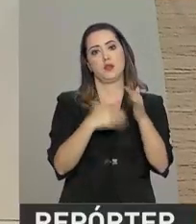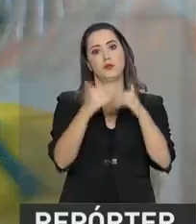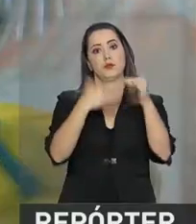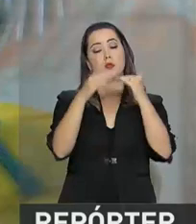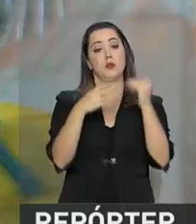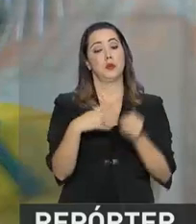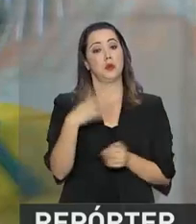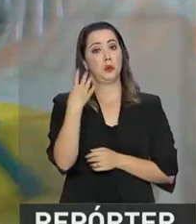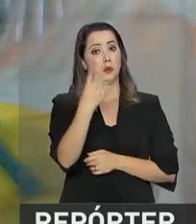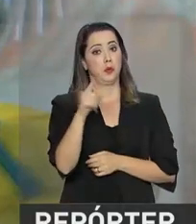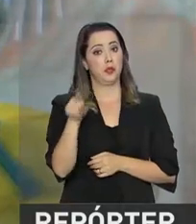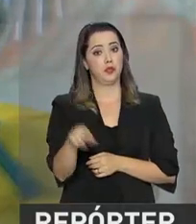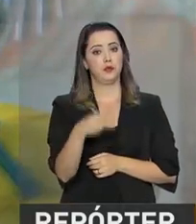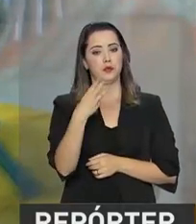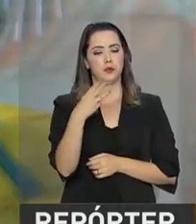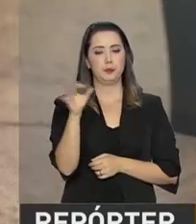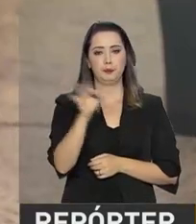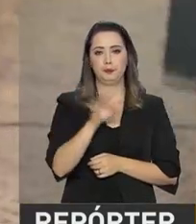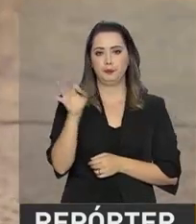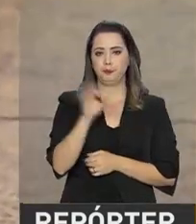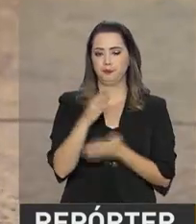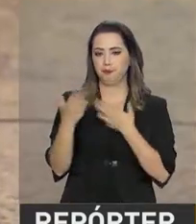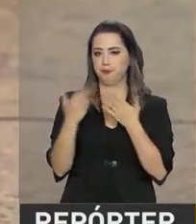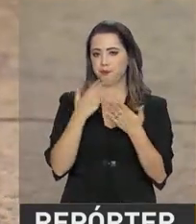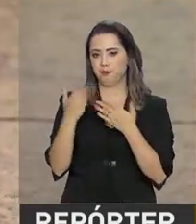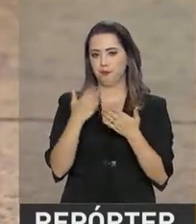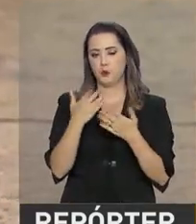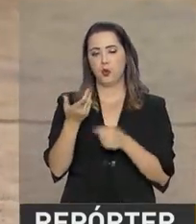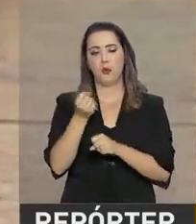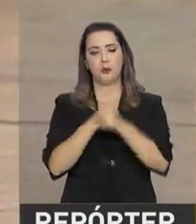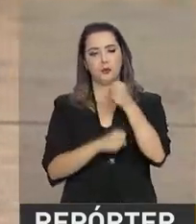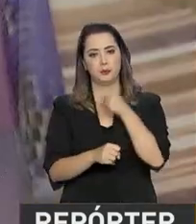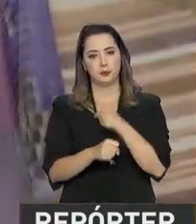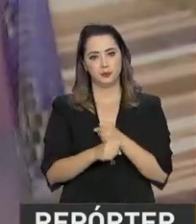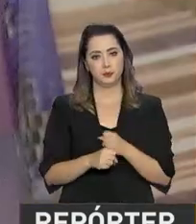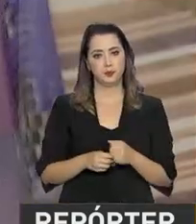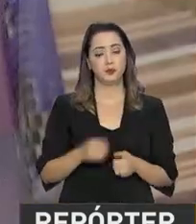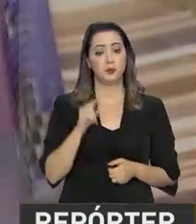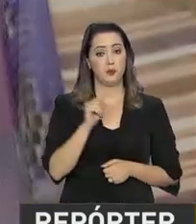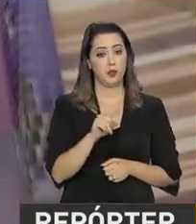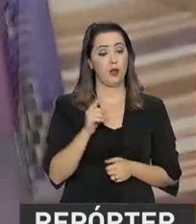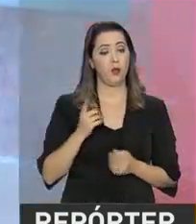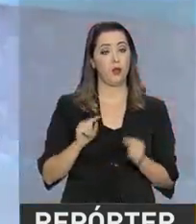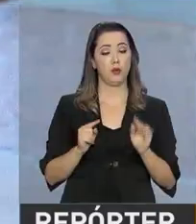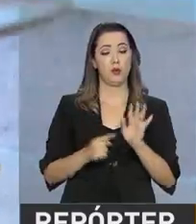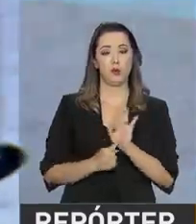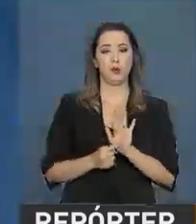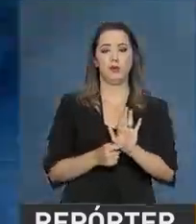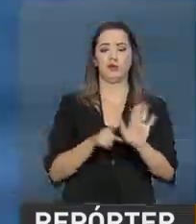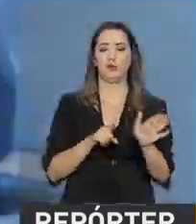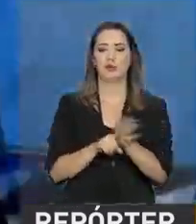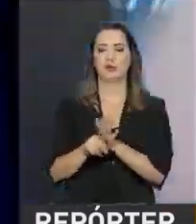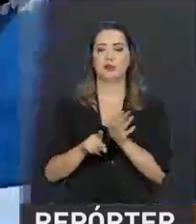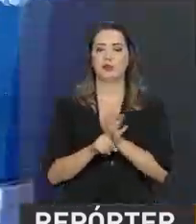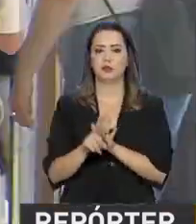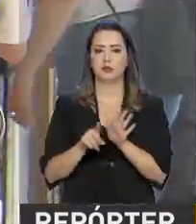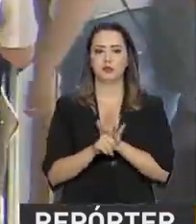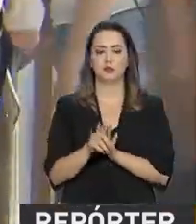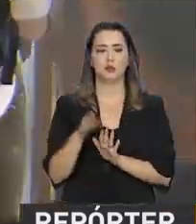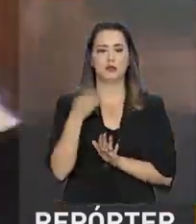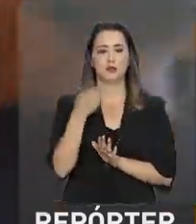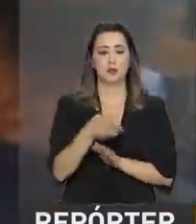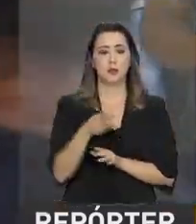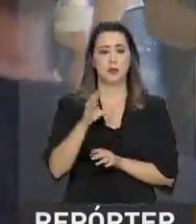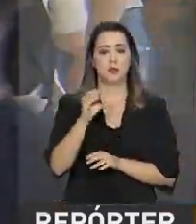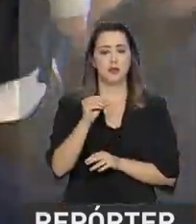de 4,3 por cento em relação à data de 2017 é o que aponta um levantamento da confederação nacional